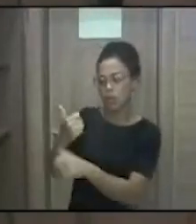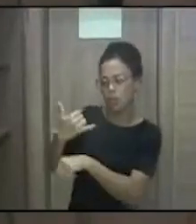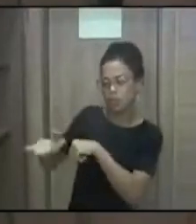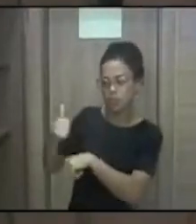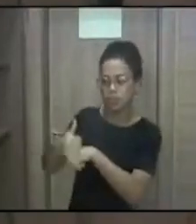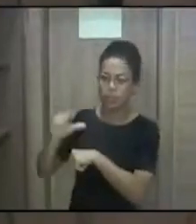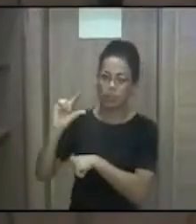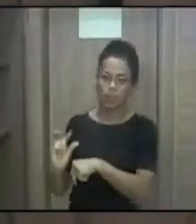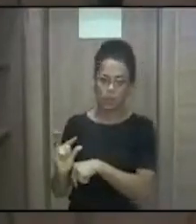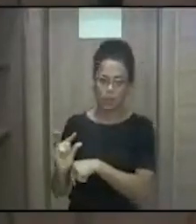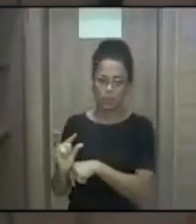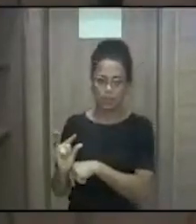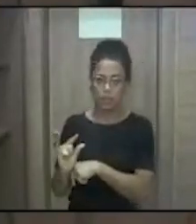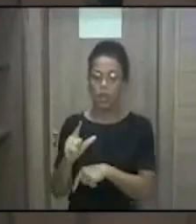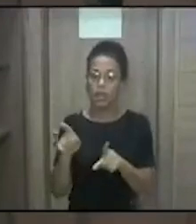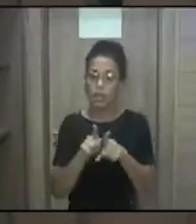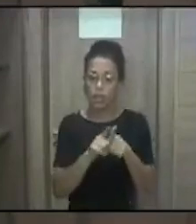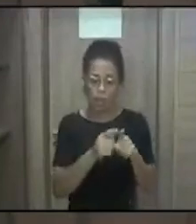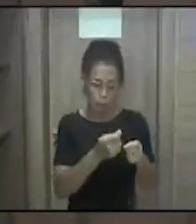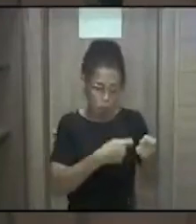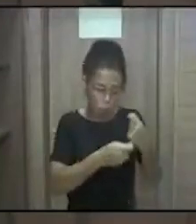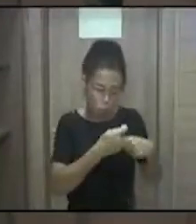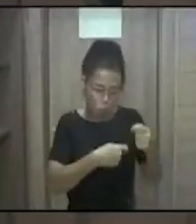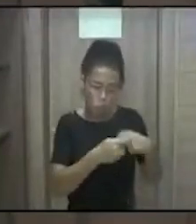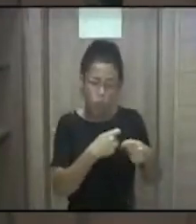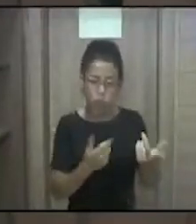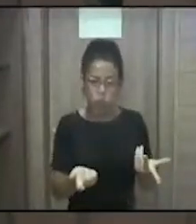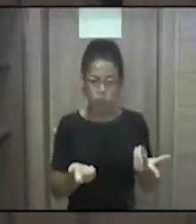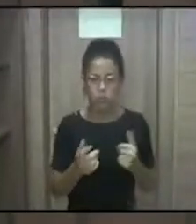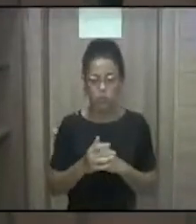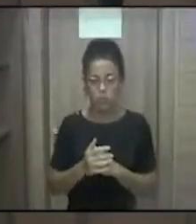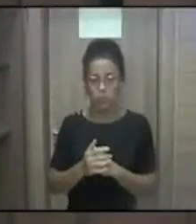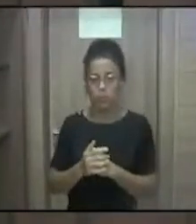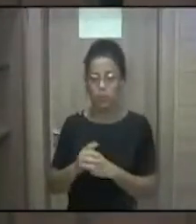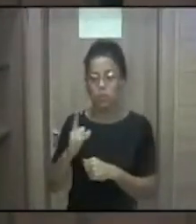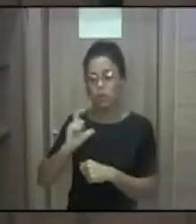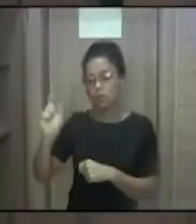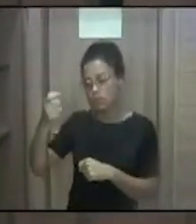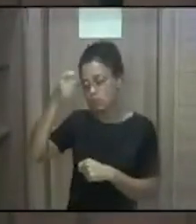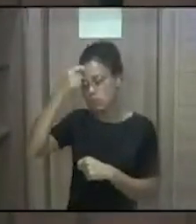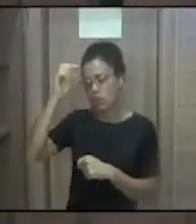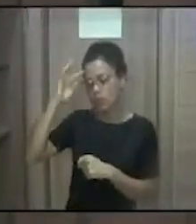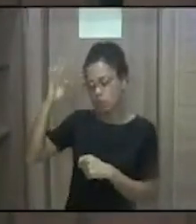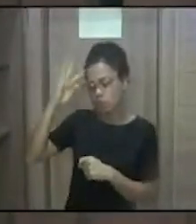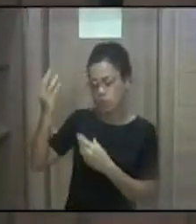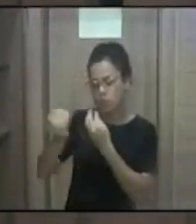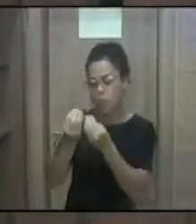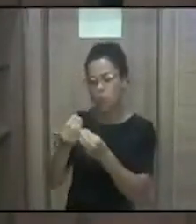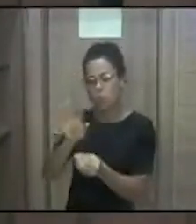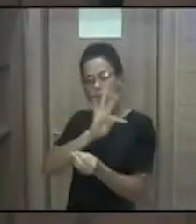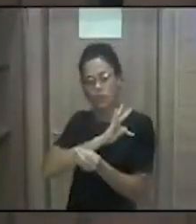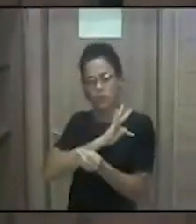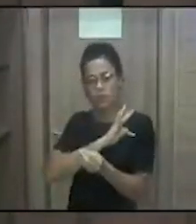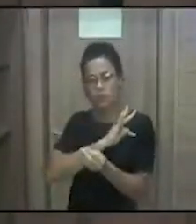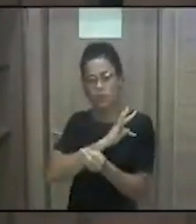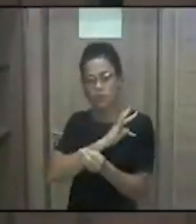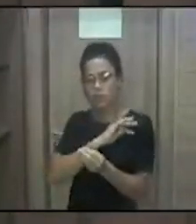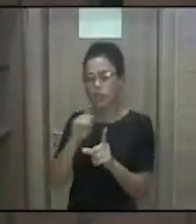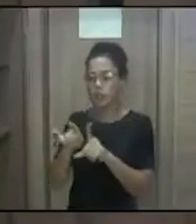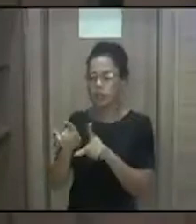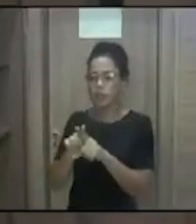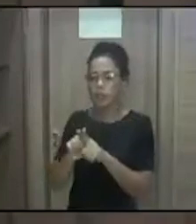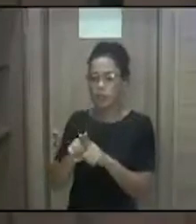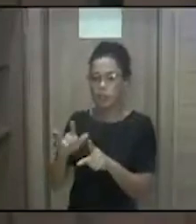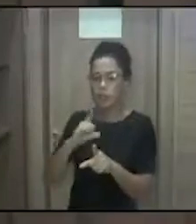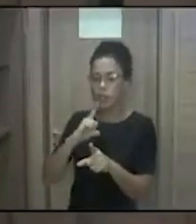Então, essa economia econômica pode levar a mais mutilação dental associada à questão da técnica. E a prótese total ela é